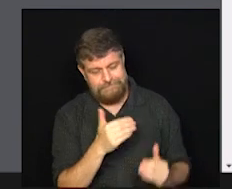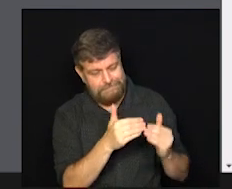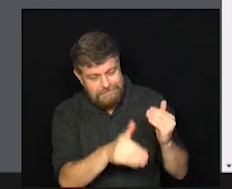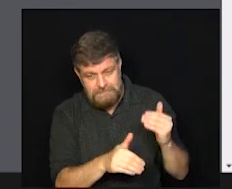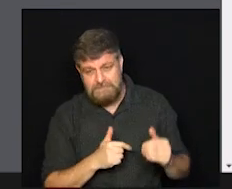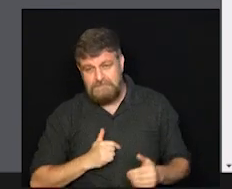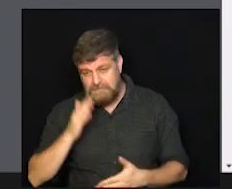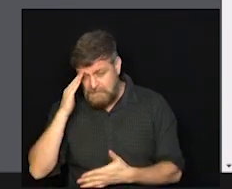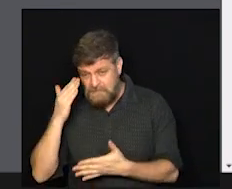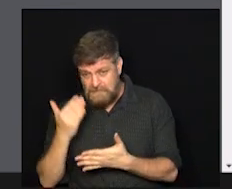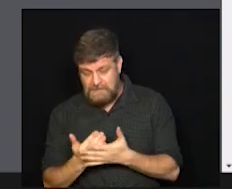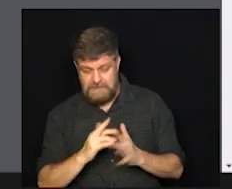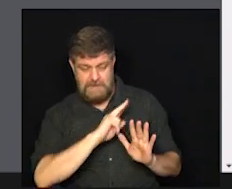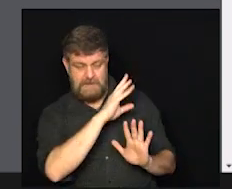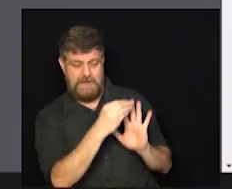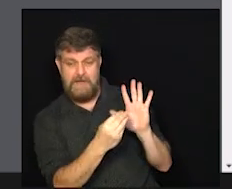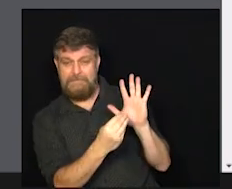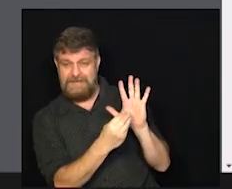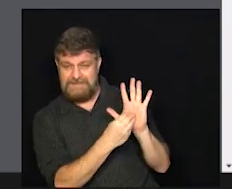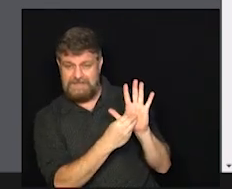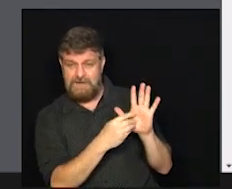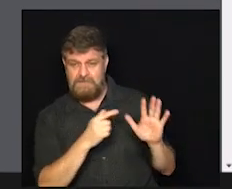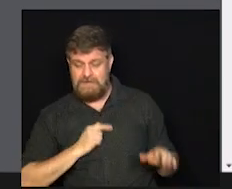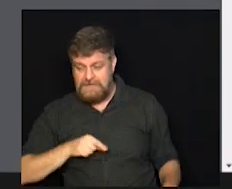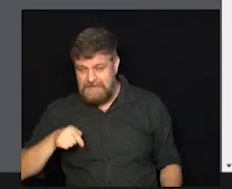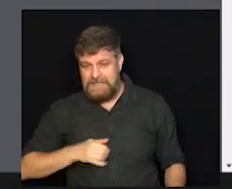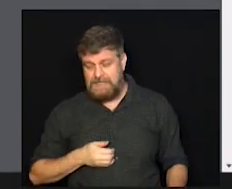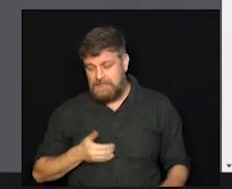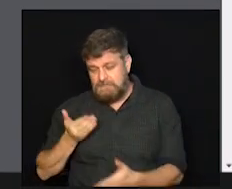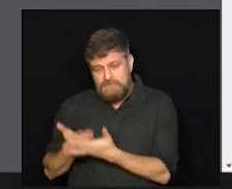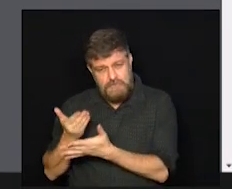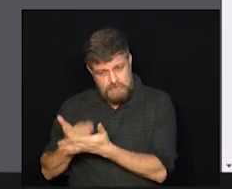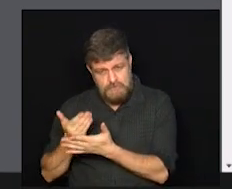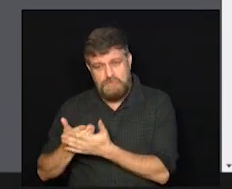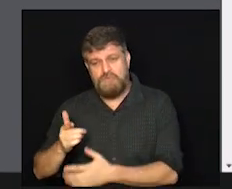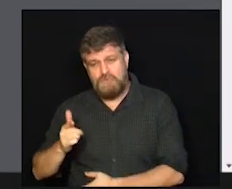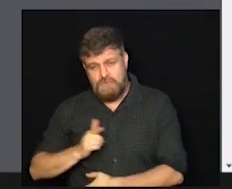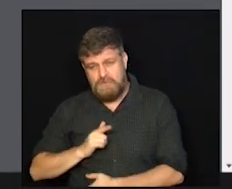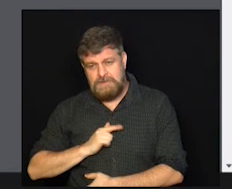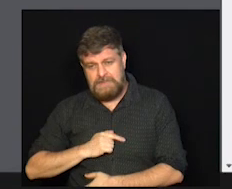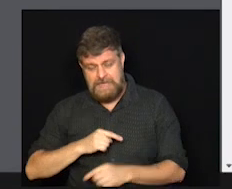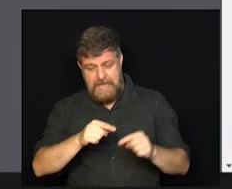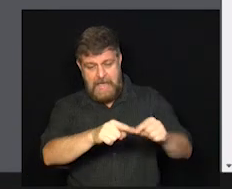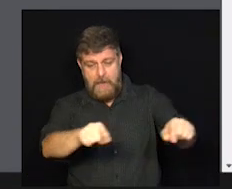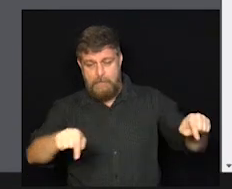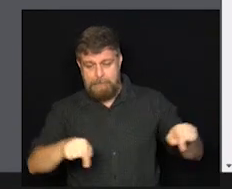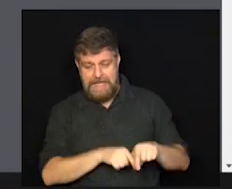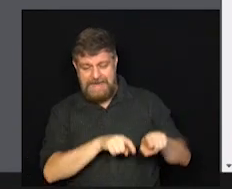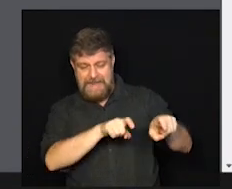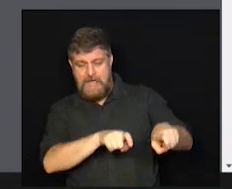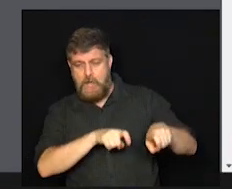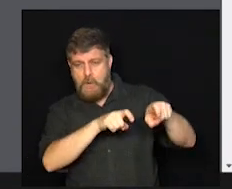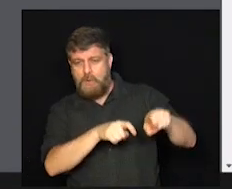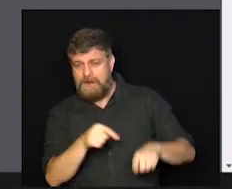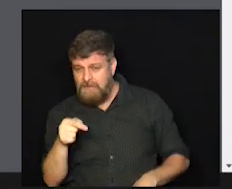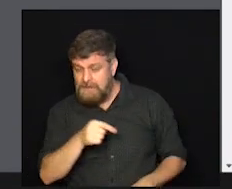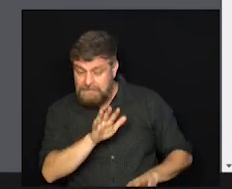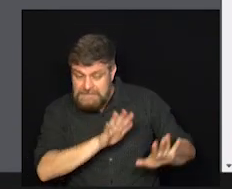algo, talvez ambiental, como falava-se aqui também é um estudo, mesmo que seja uma área rural, é pensado com muito